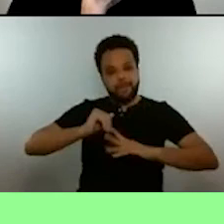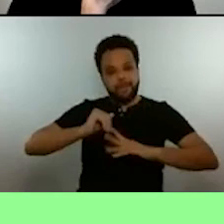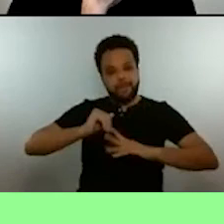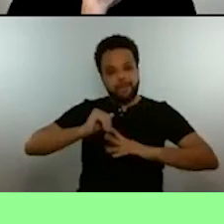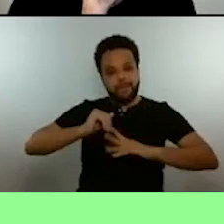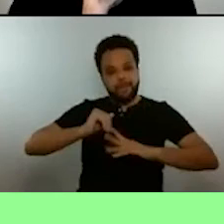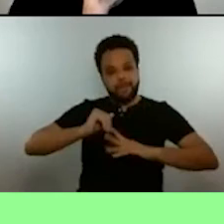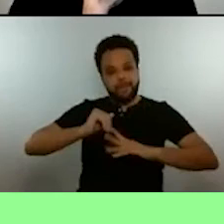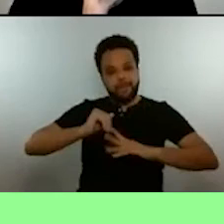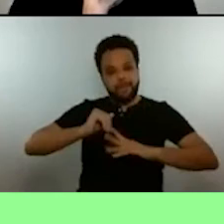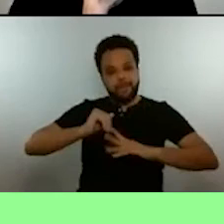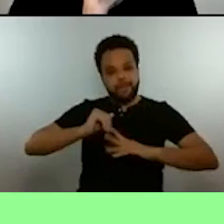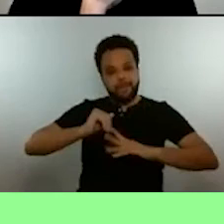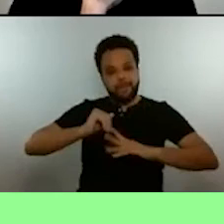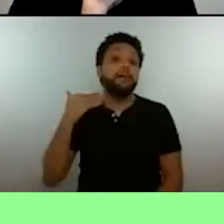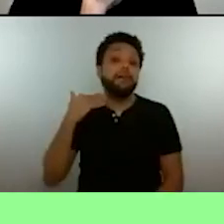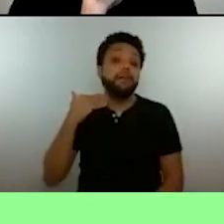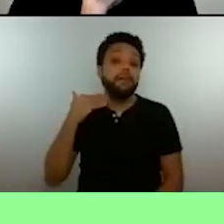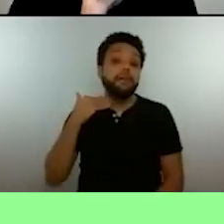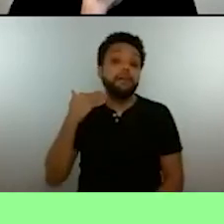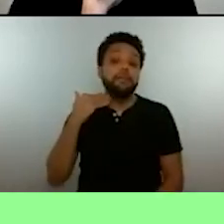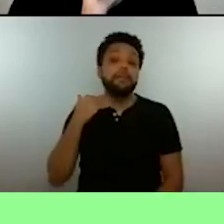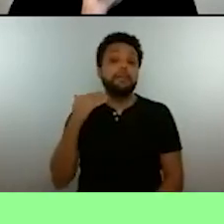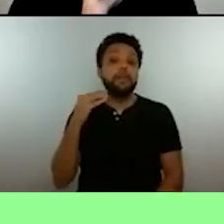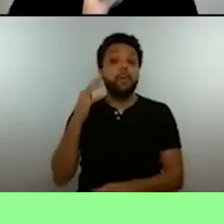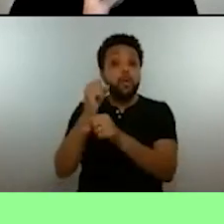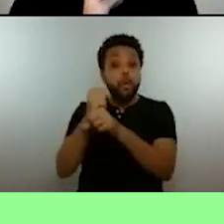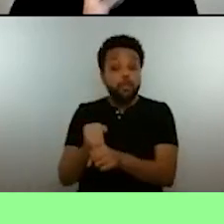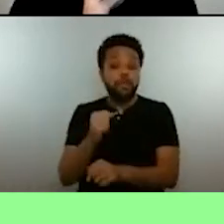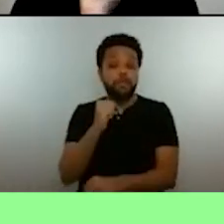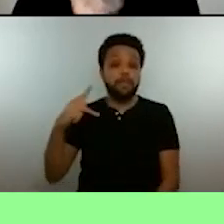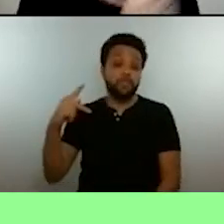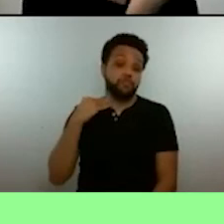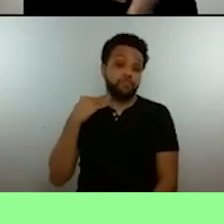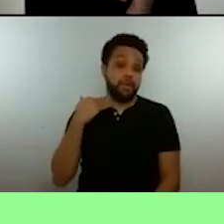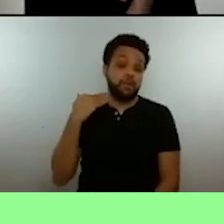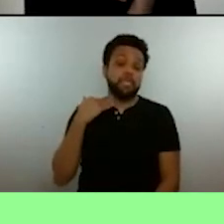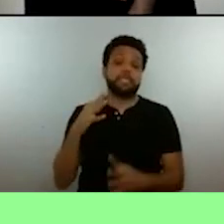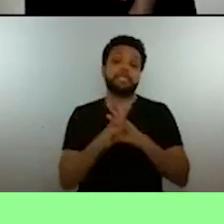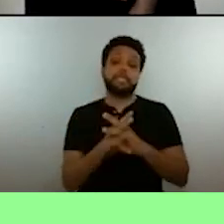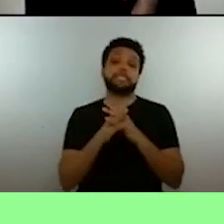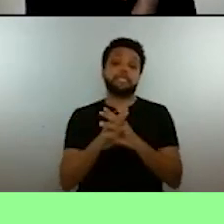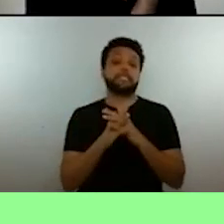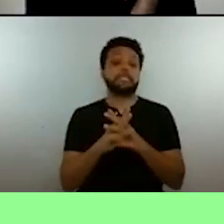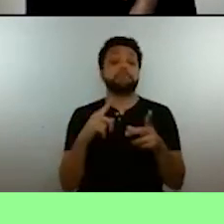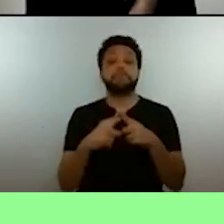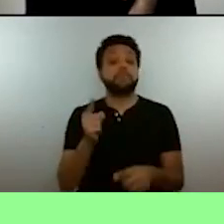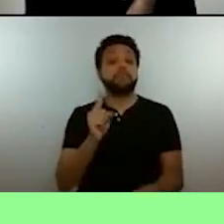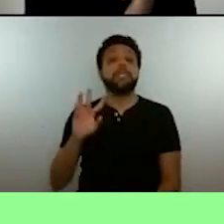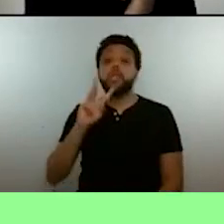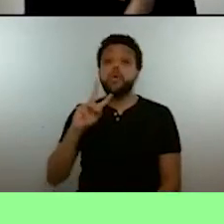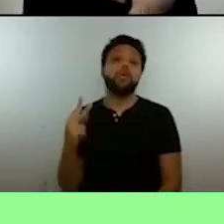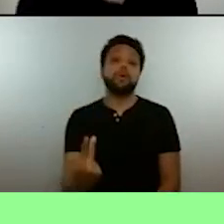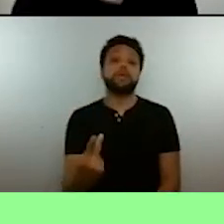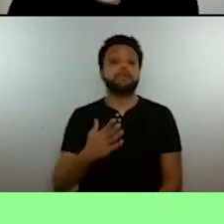Aplicativos para mim de banco. Fazer contas em aplicativos de banco é bem complicado porque eles não reconhecem o